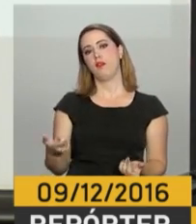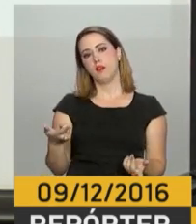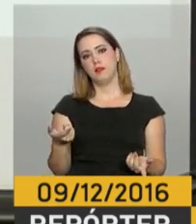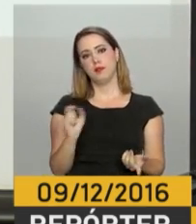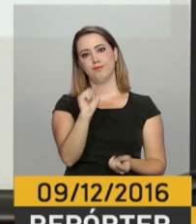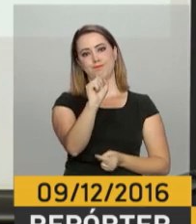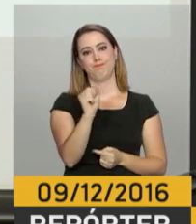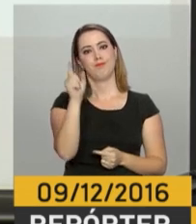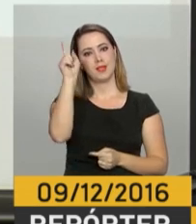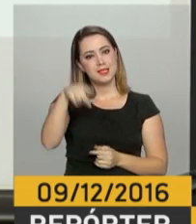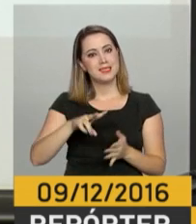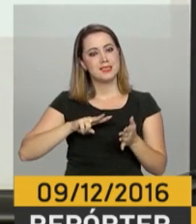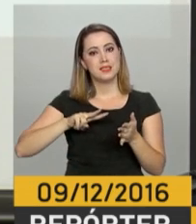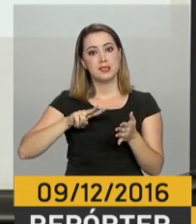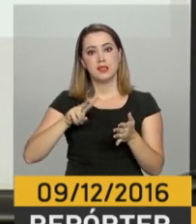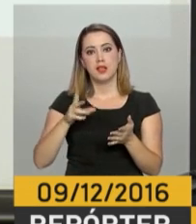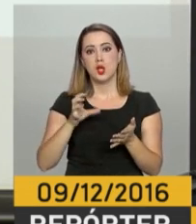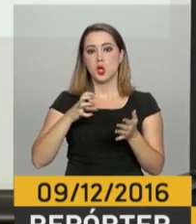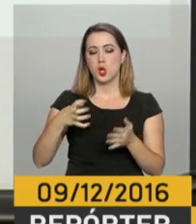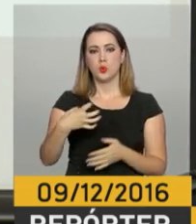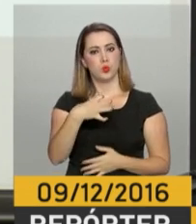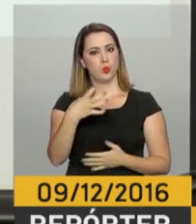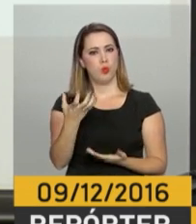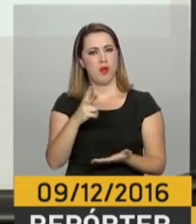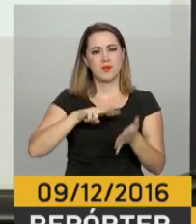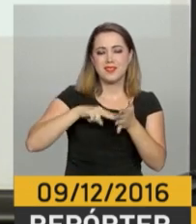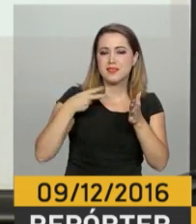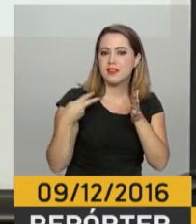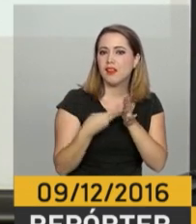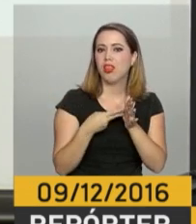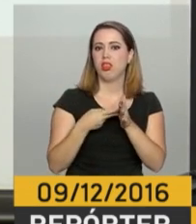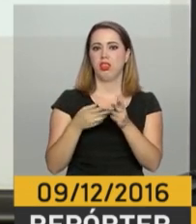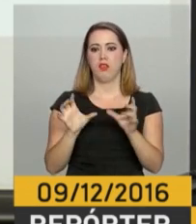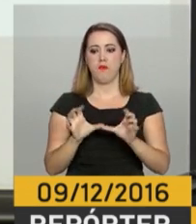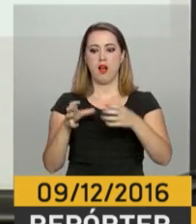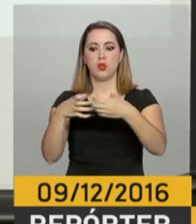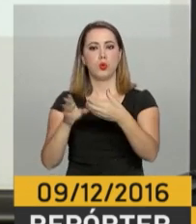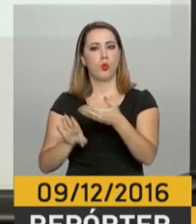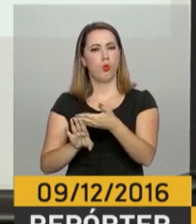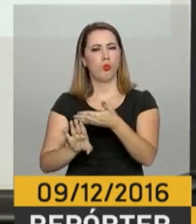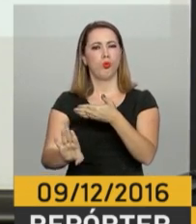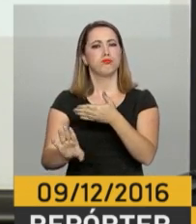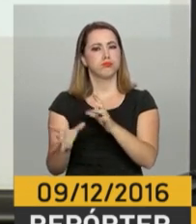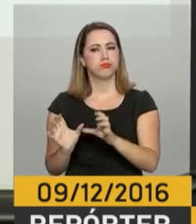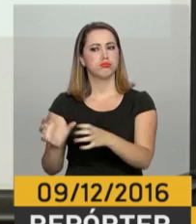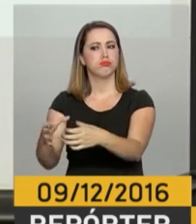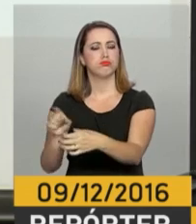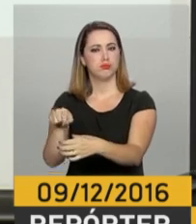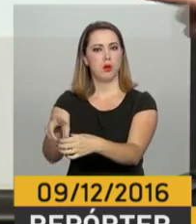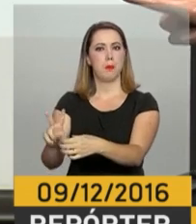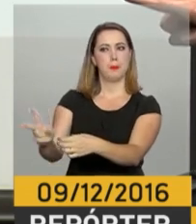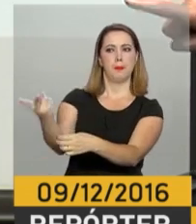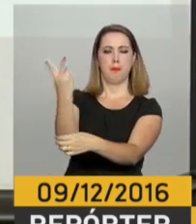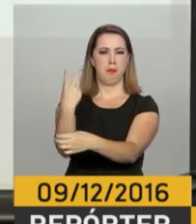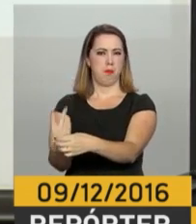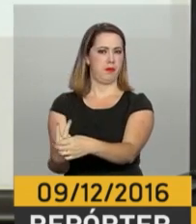governo. Aliás, em qualquer governo. A ideia de oposição na democracia é para fiscalizar. De repente, está errado aqui, está